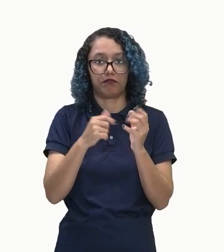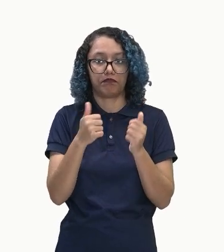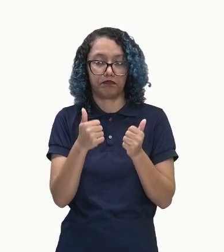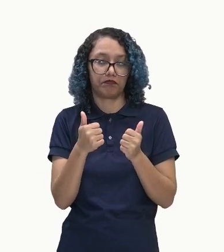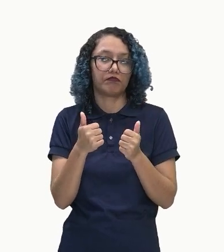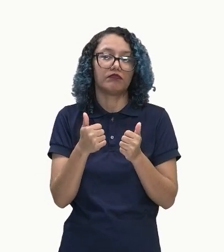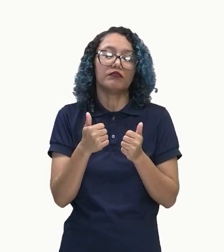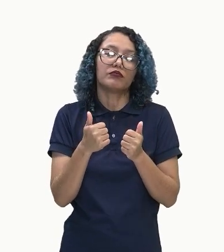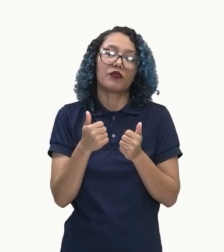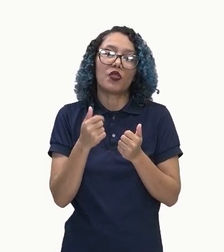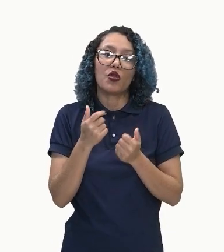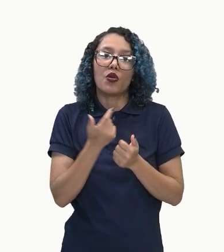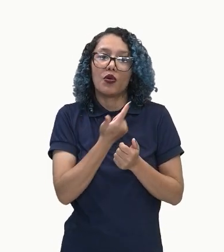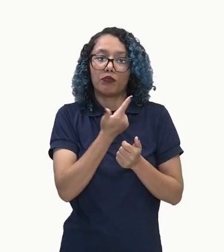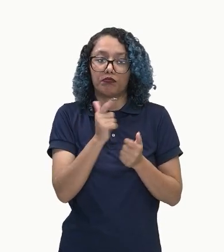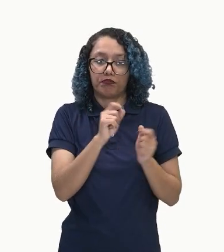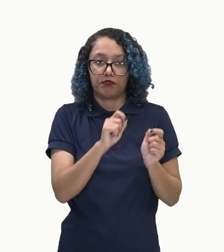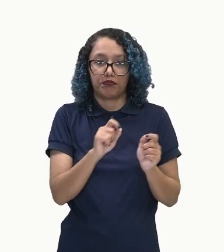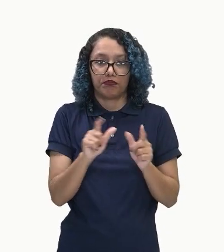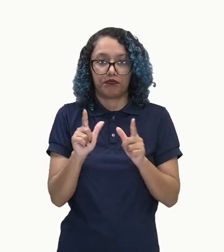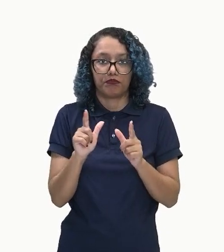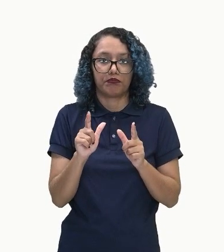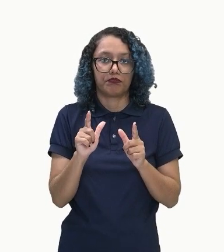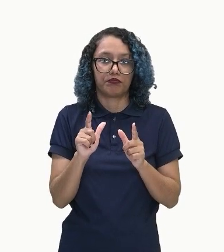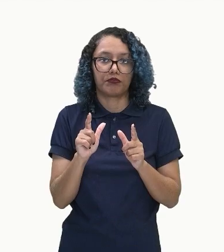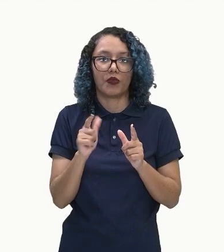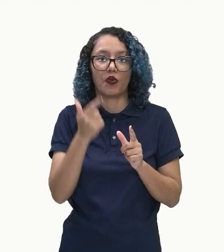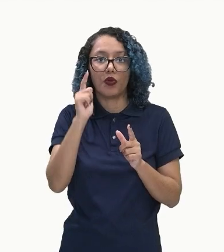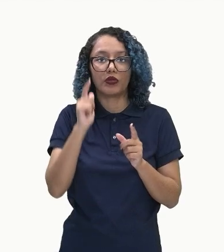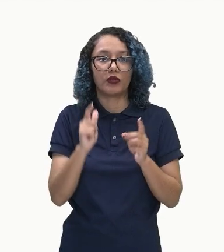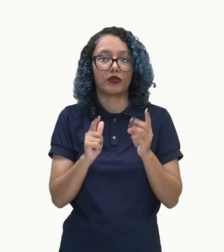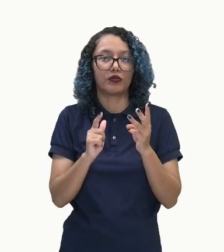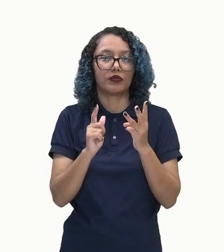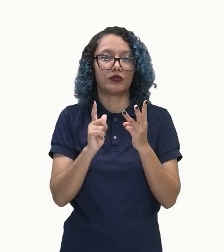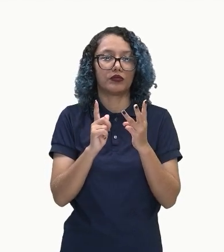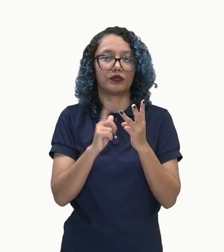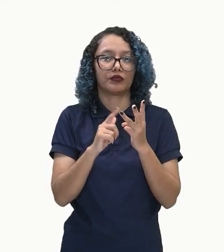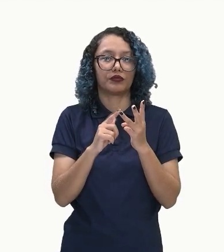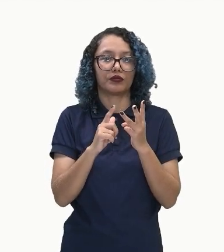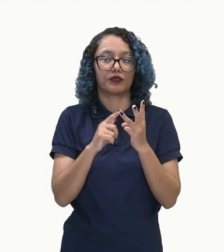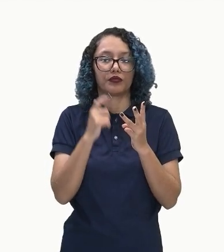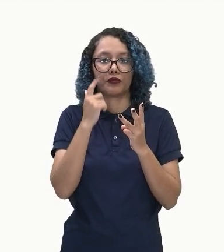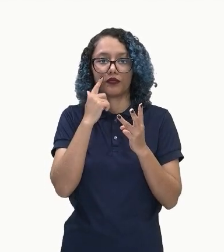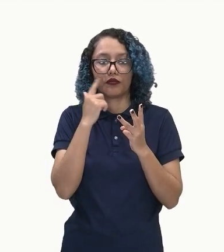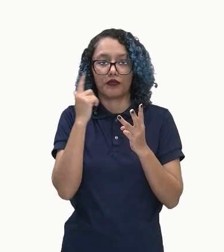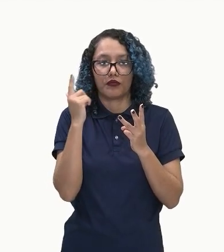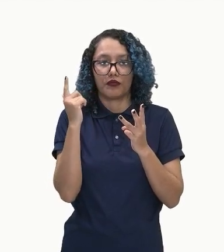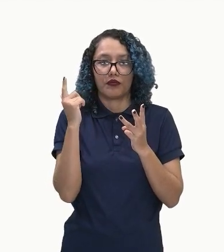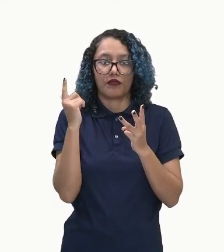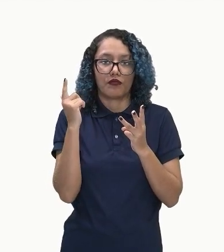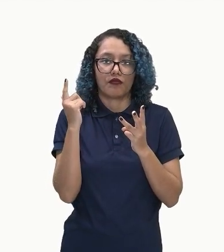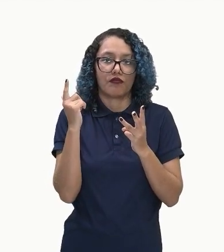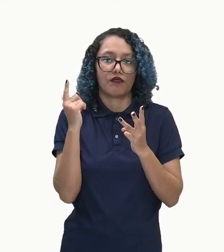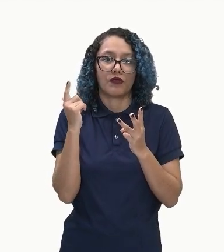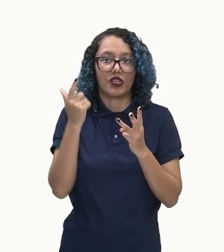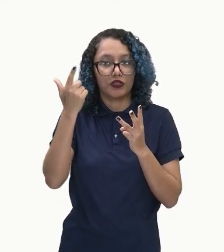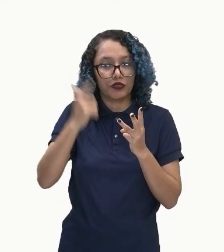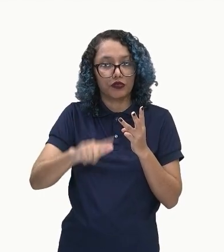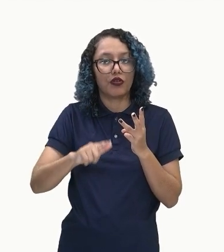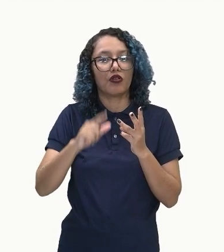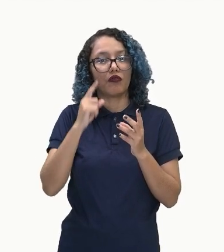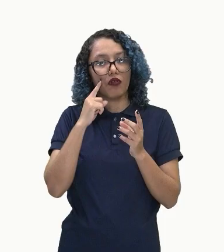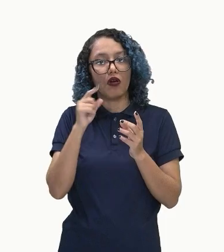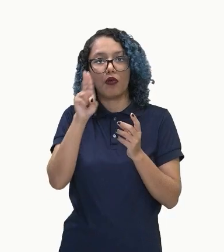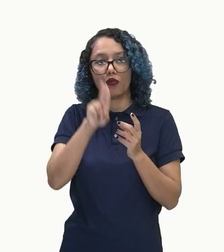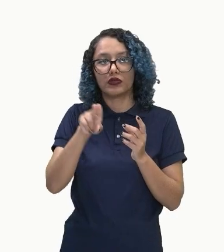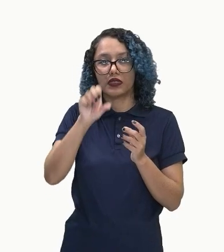ok? Próximo tópico aqui, use numbers to, número 2 aqui, né? Apples, mais uma vez o S sendo utilizado